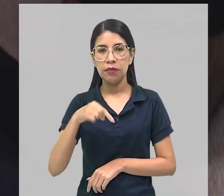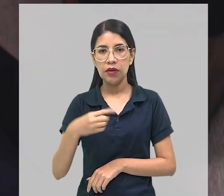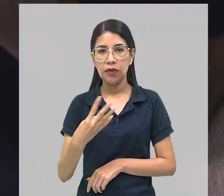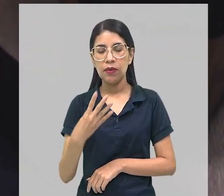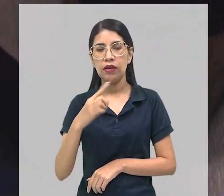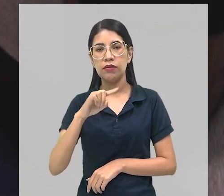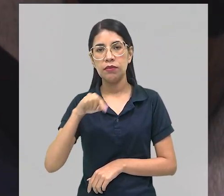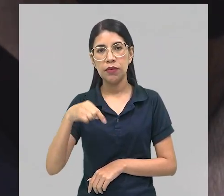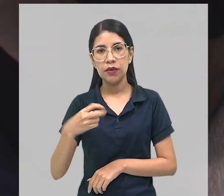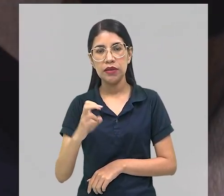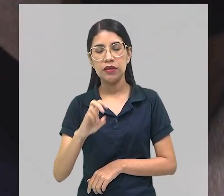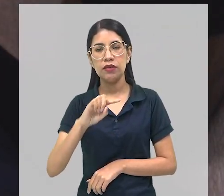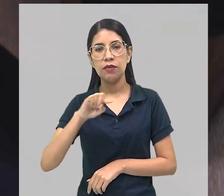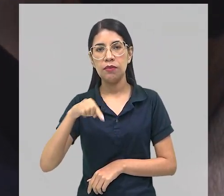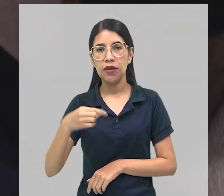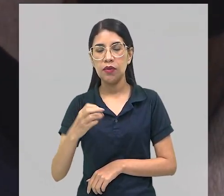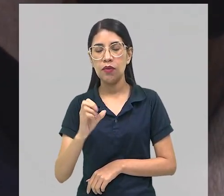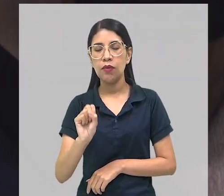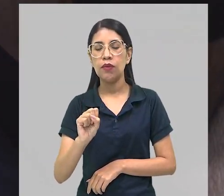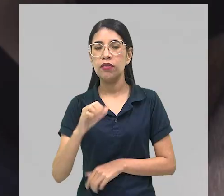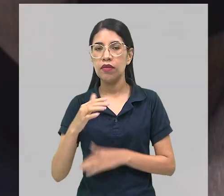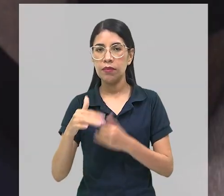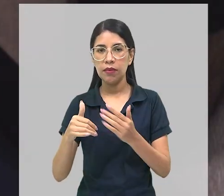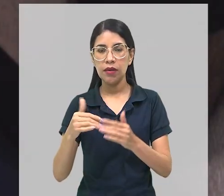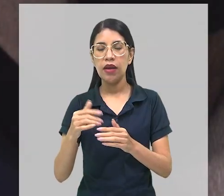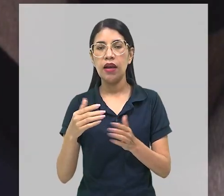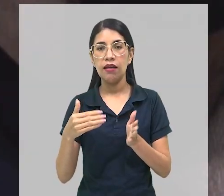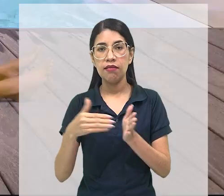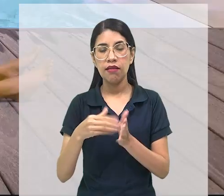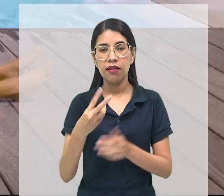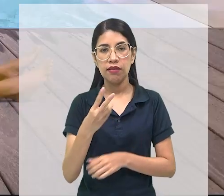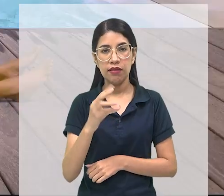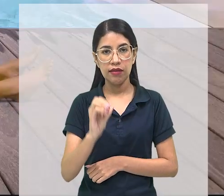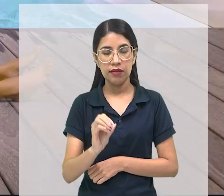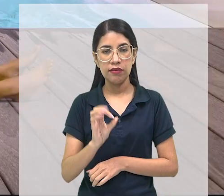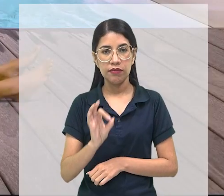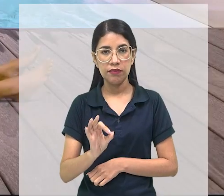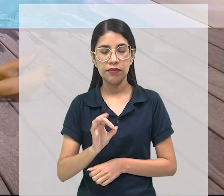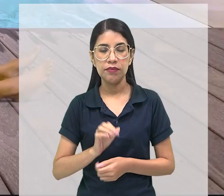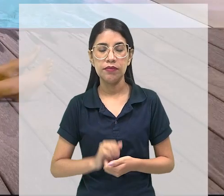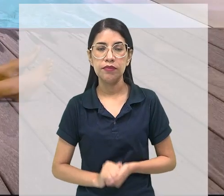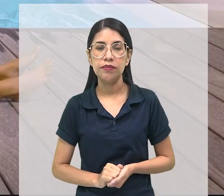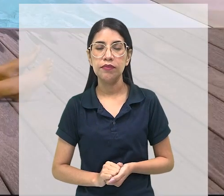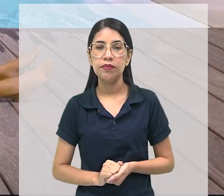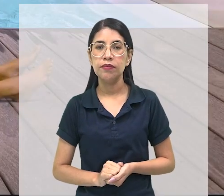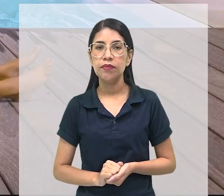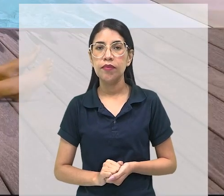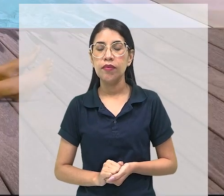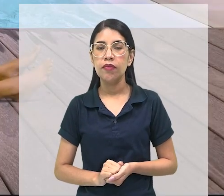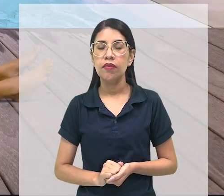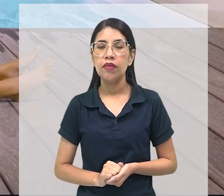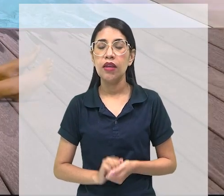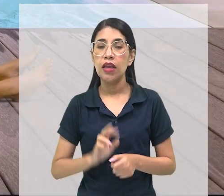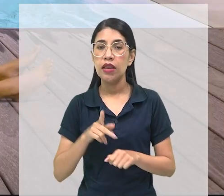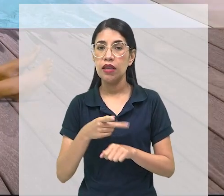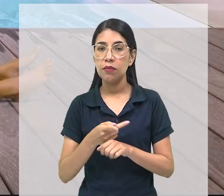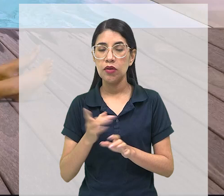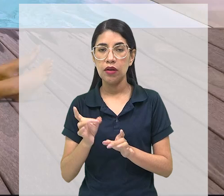1006, 1007, 1008, 1009, 1010. E assim vai, né, até 30. E aí